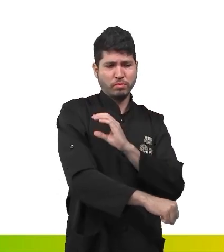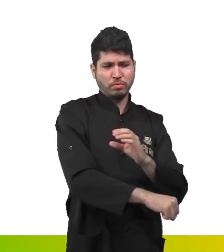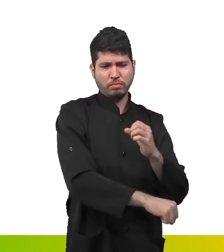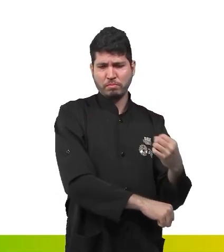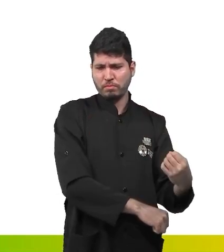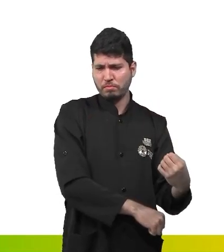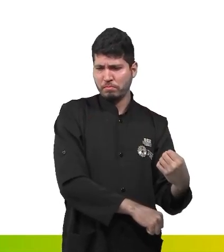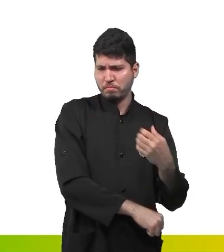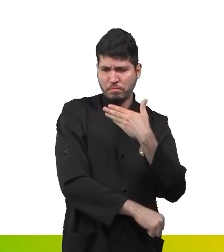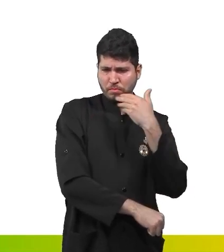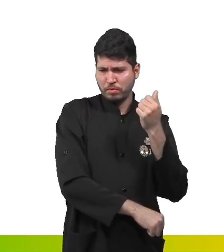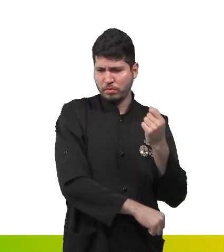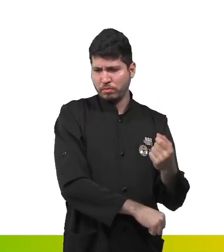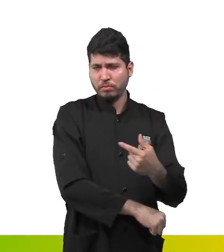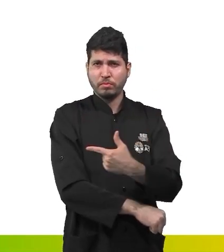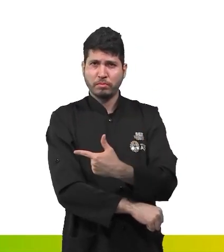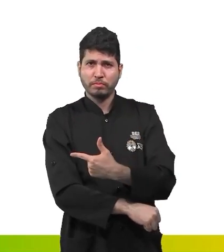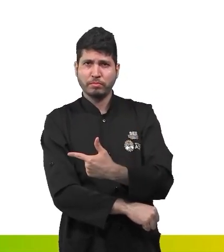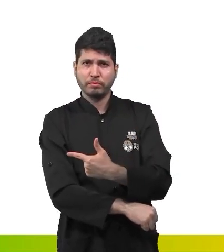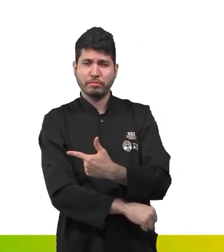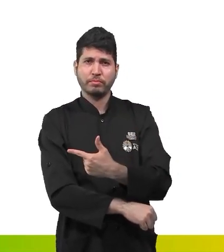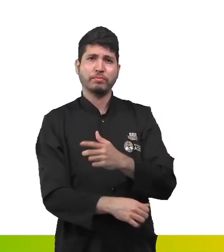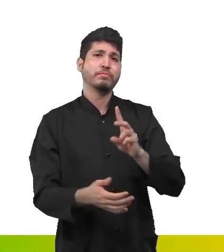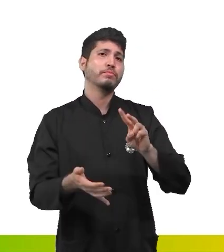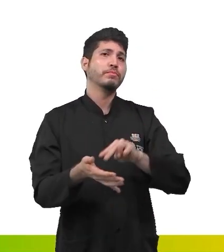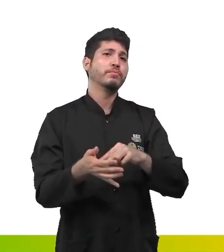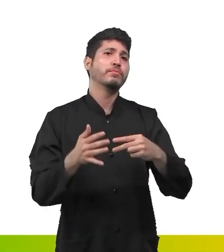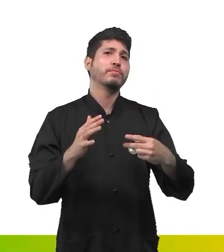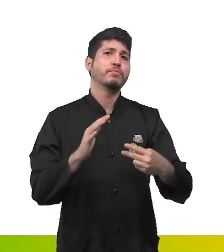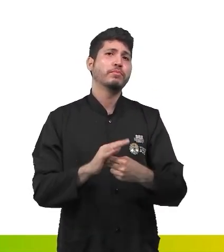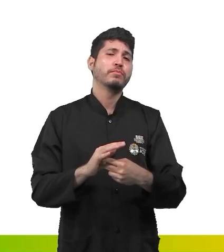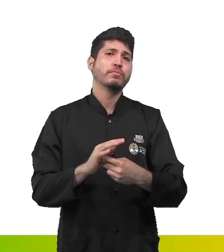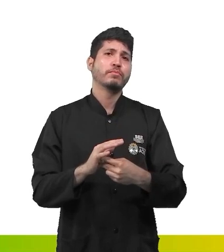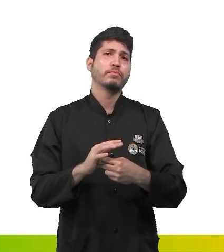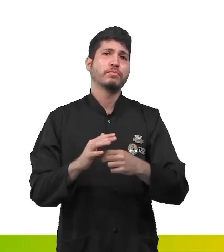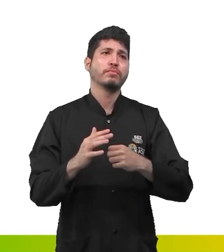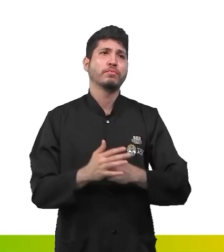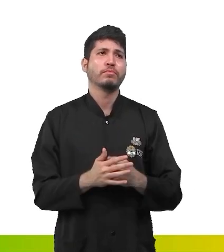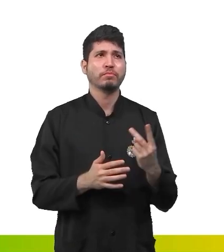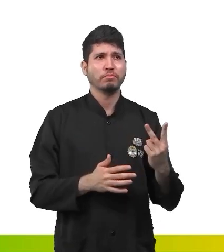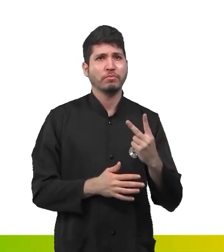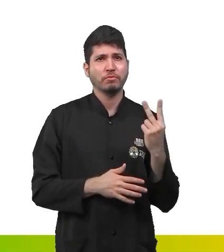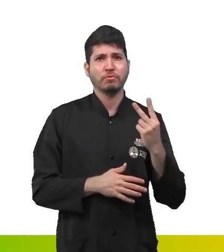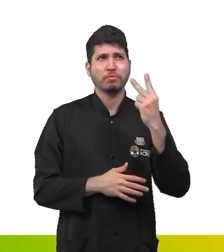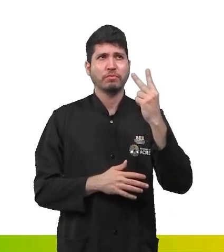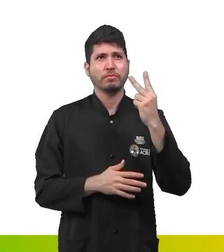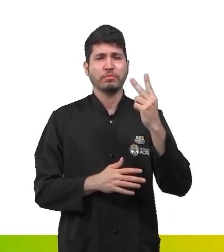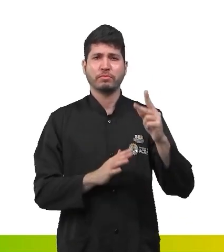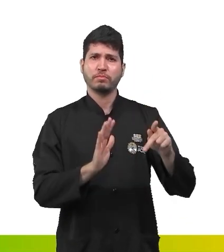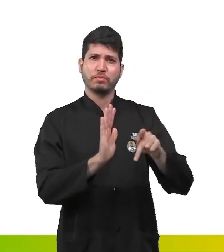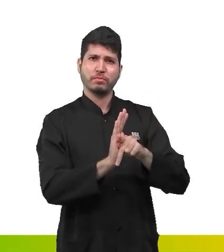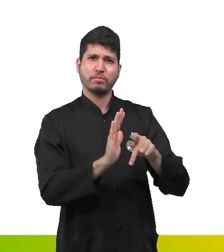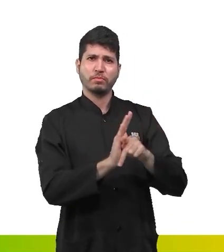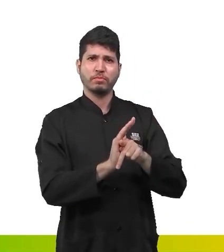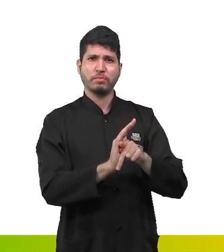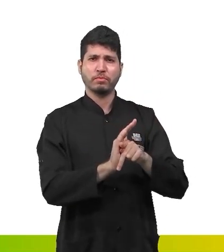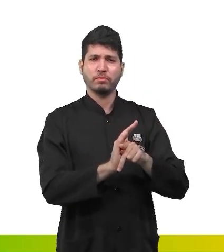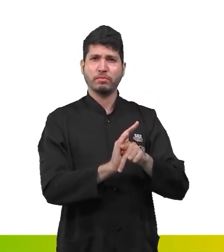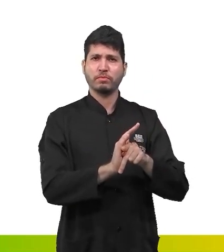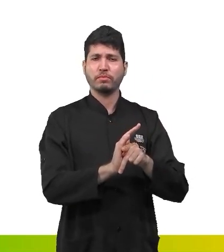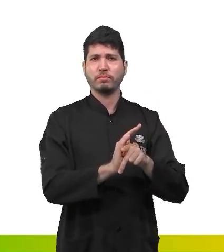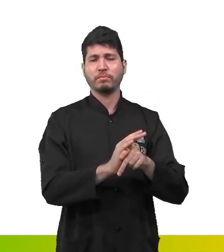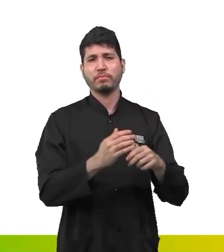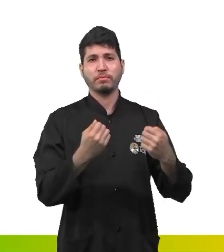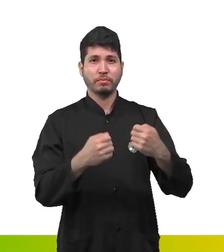que todas as culturas possuem sua própria lógica e valor intrínseco, sem que uma seja superior à